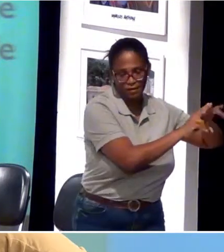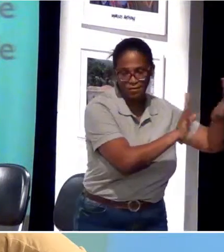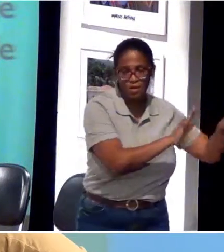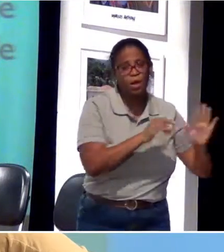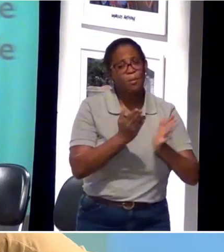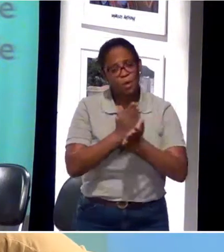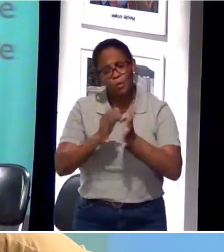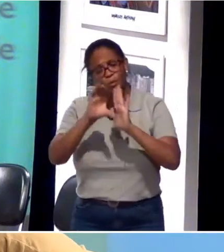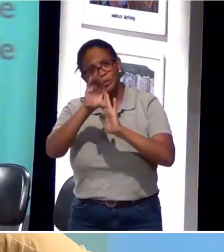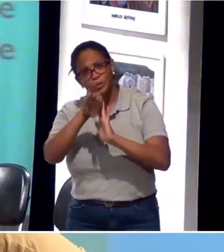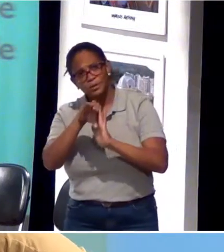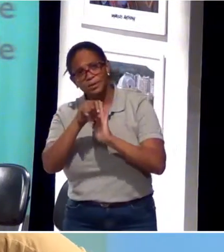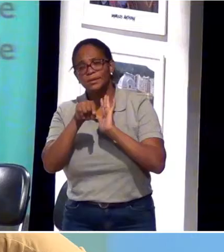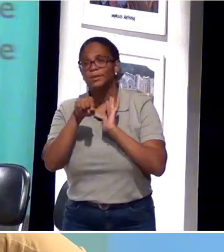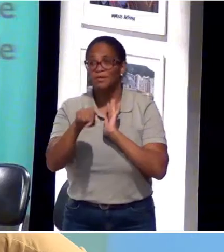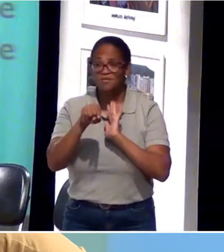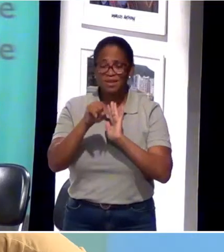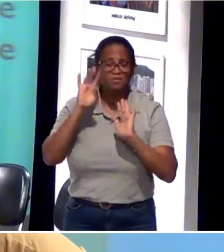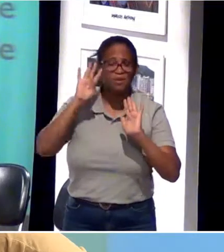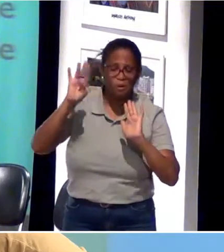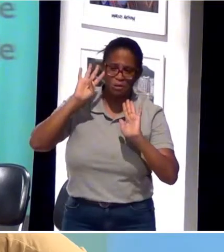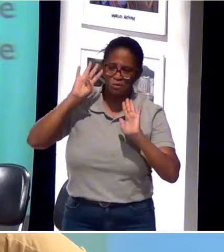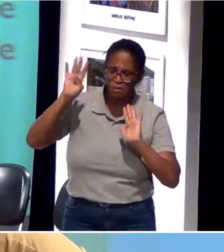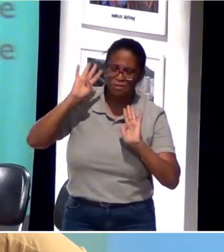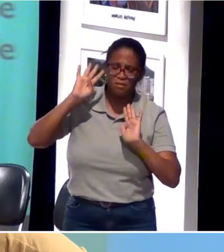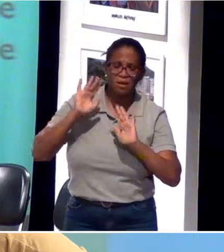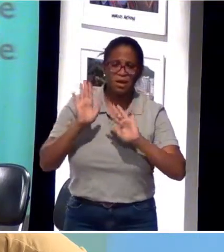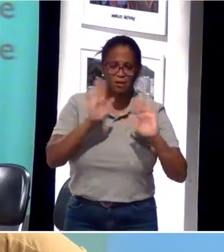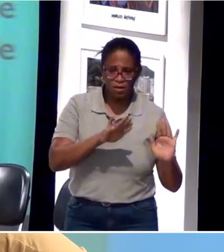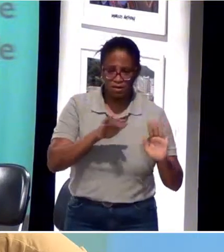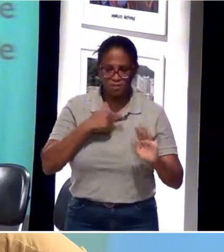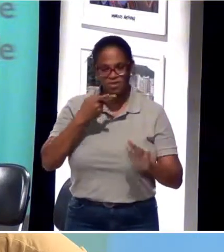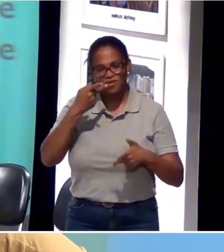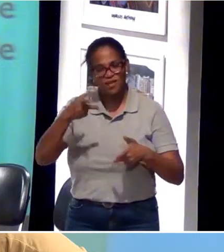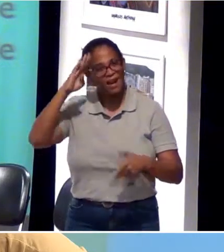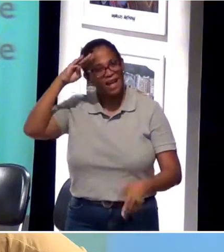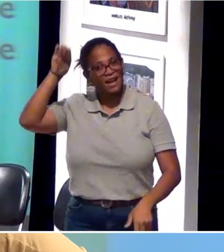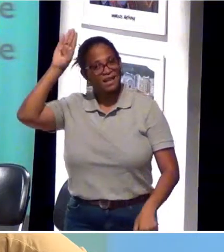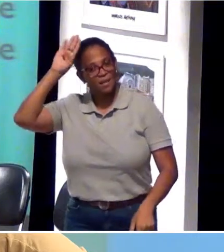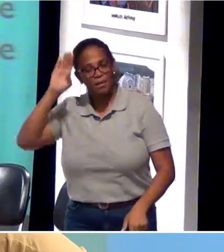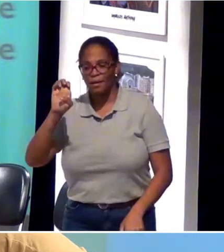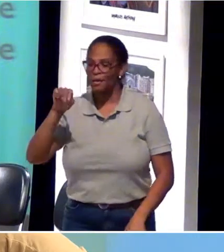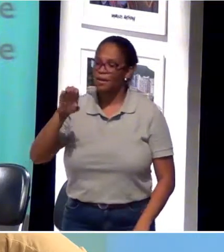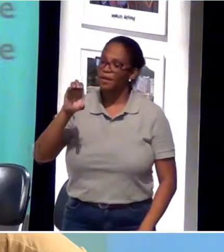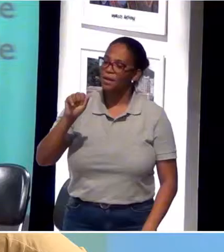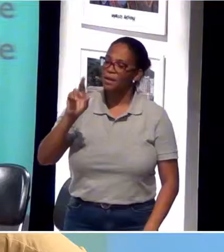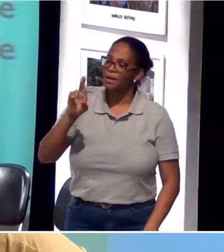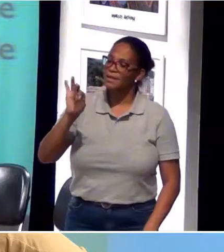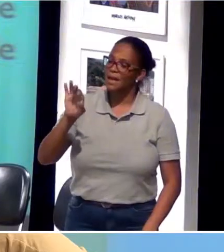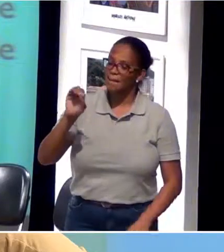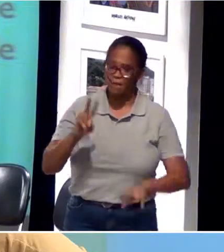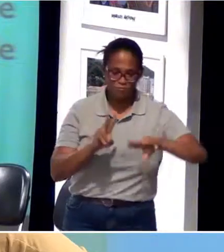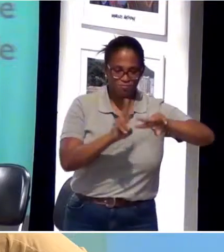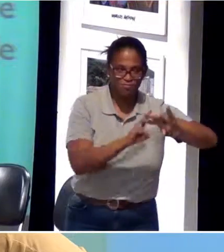são muito teóricos, às vezes, quando a gente fala na academia, como encarceramento, tortura,